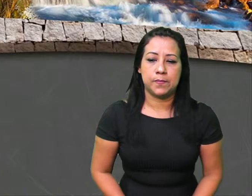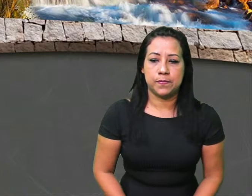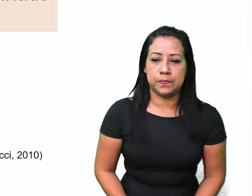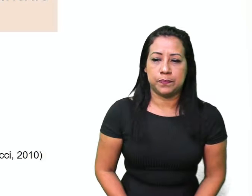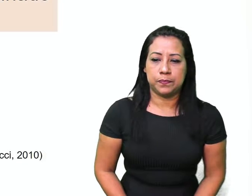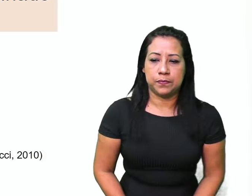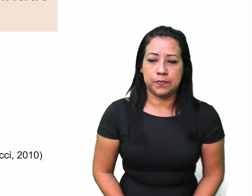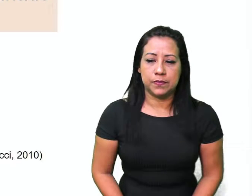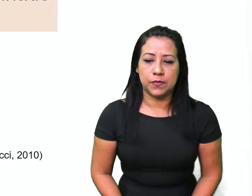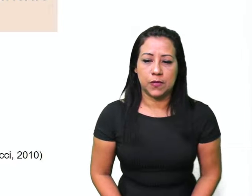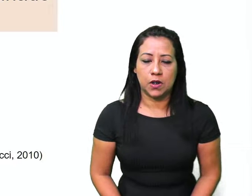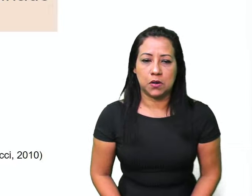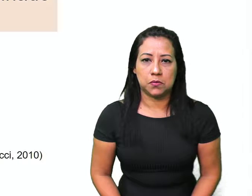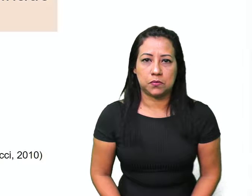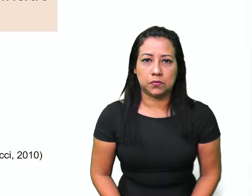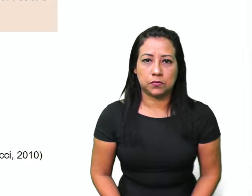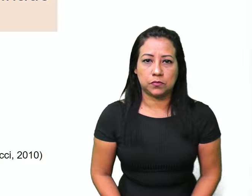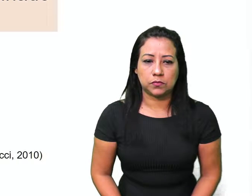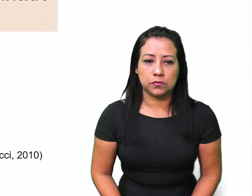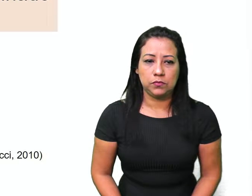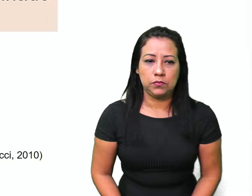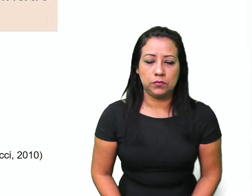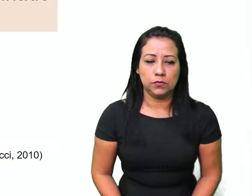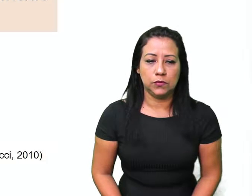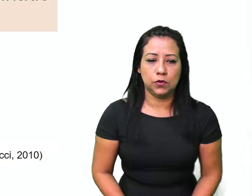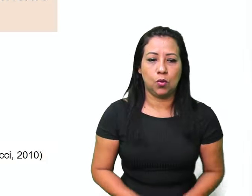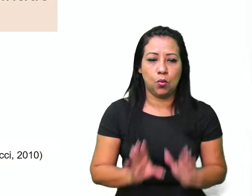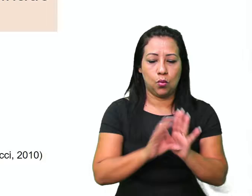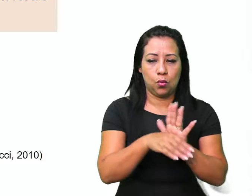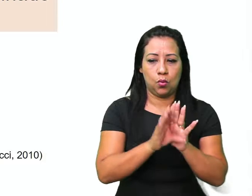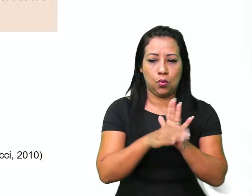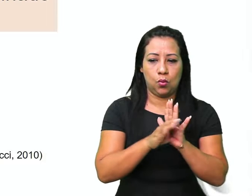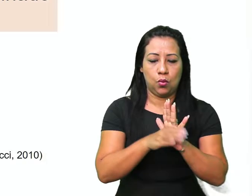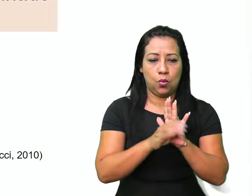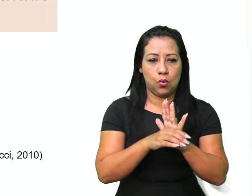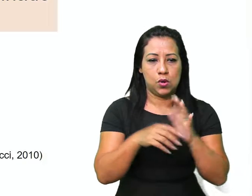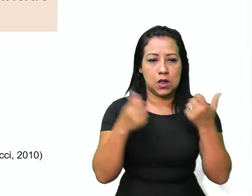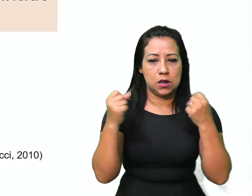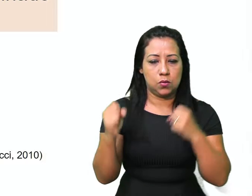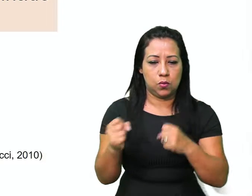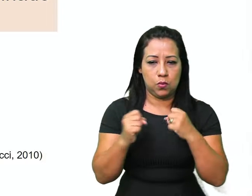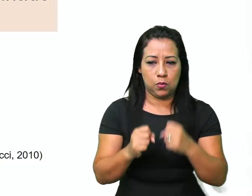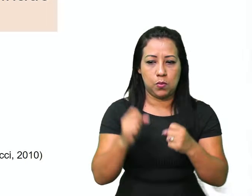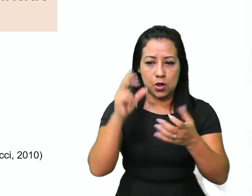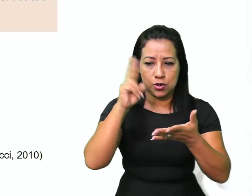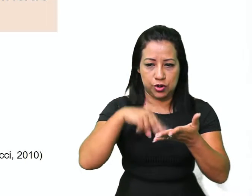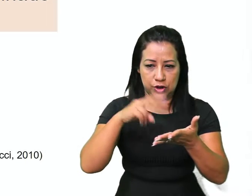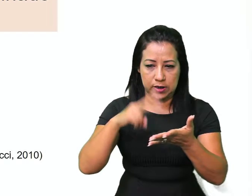tem, ó. Veja o conceitinho aí, ó. Pode ler aí, tranquilo.